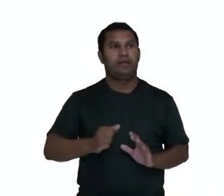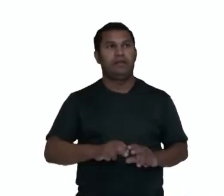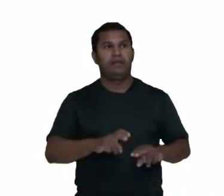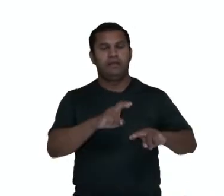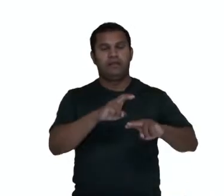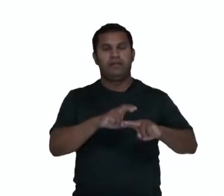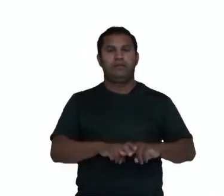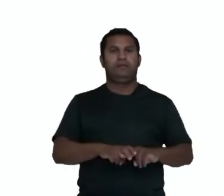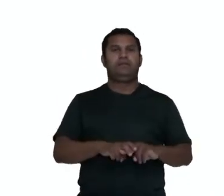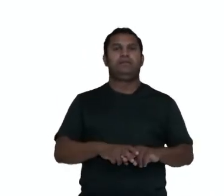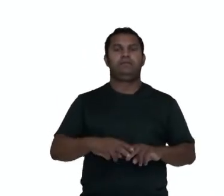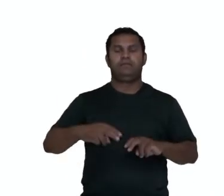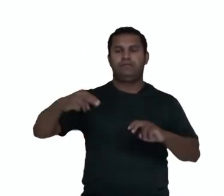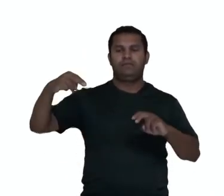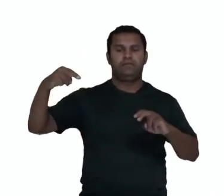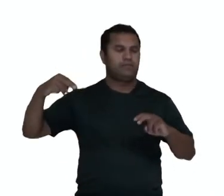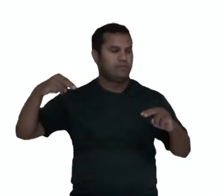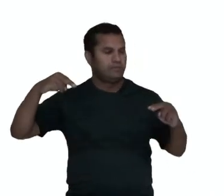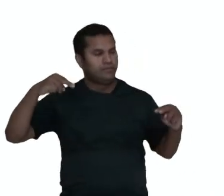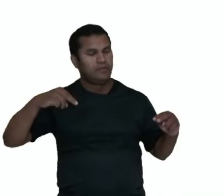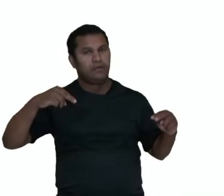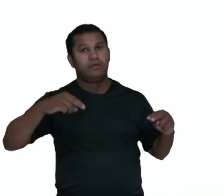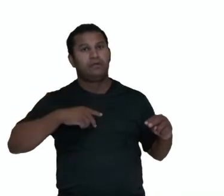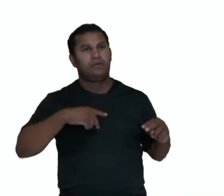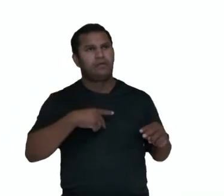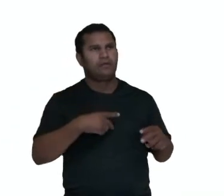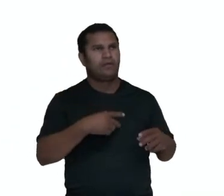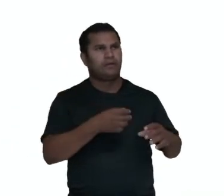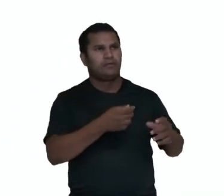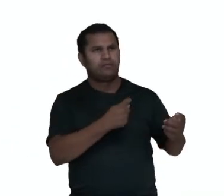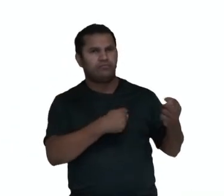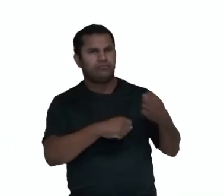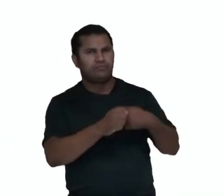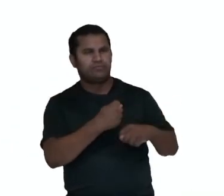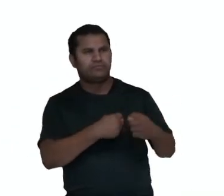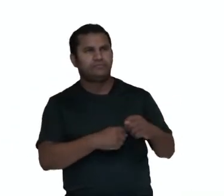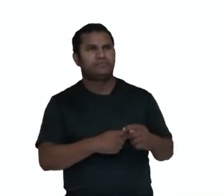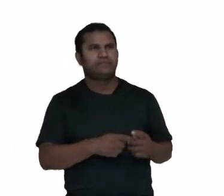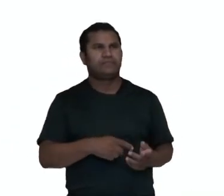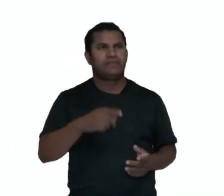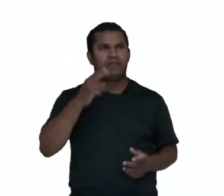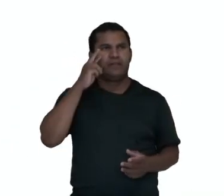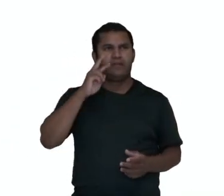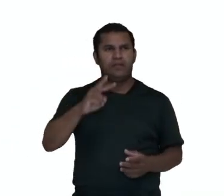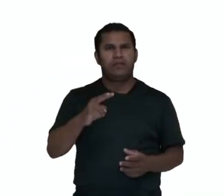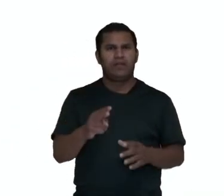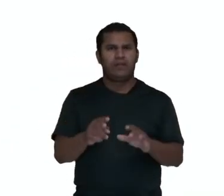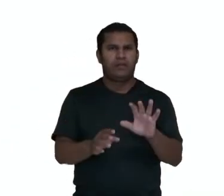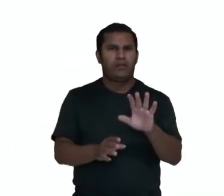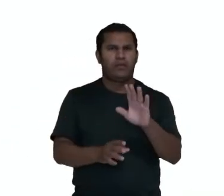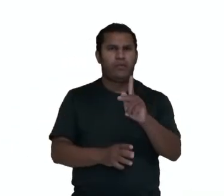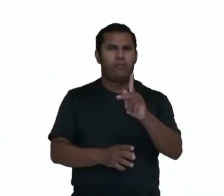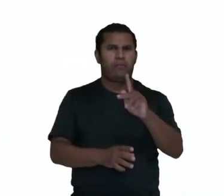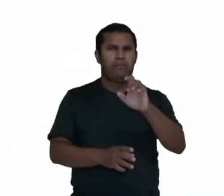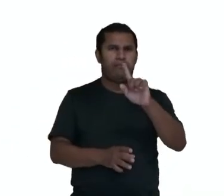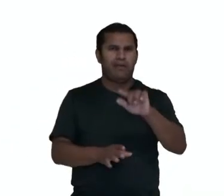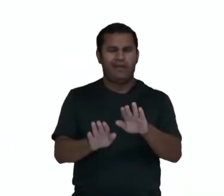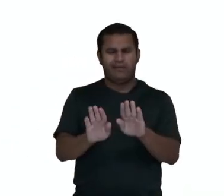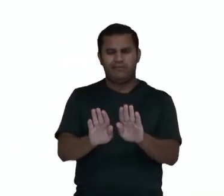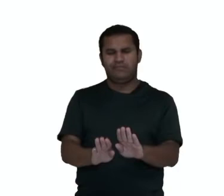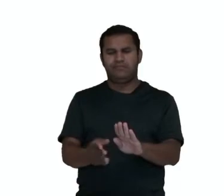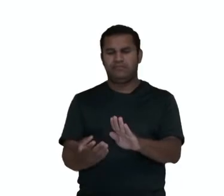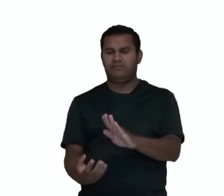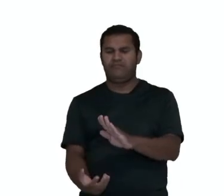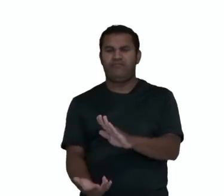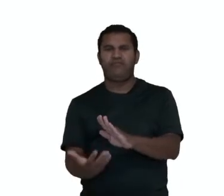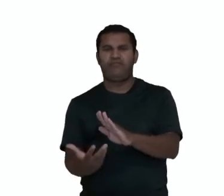dos espanhóis, a gente vê que estão fazendo, né, tortura, percebam aqui, né, colocando fogo na sola dos pés, ele